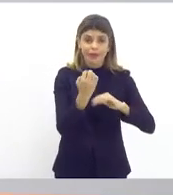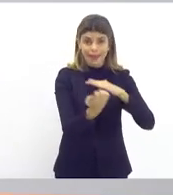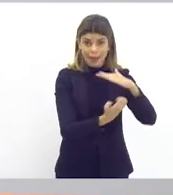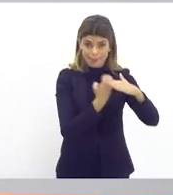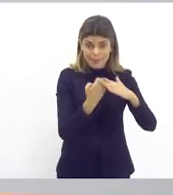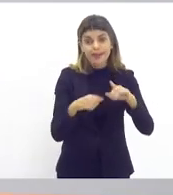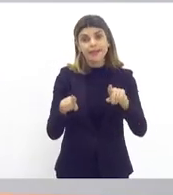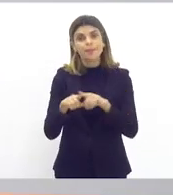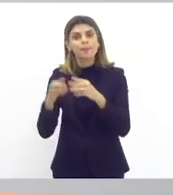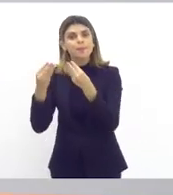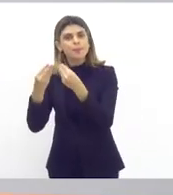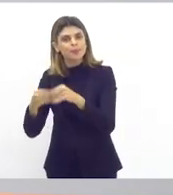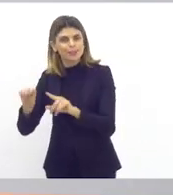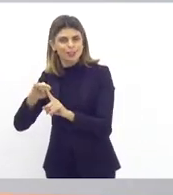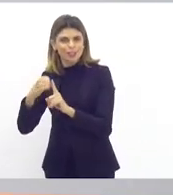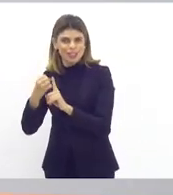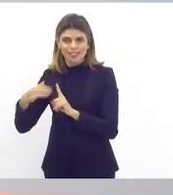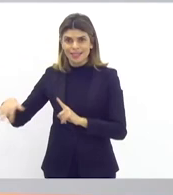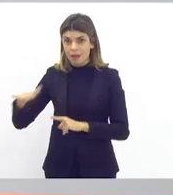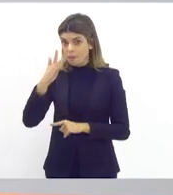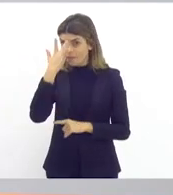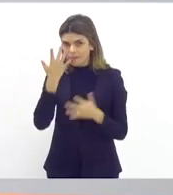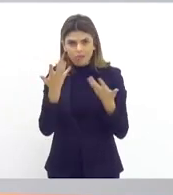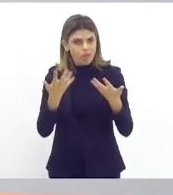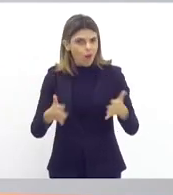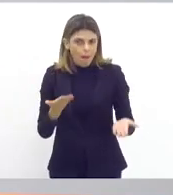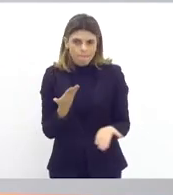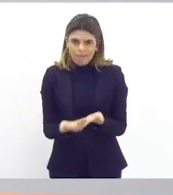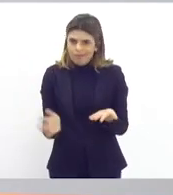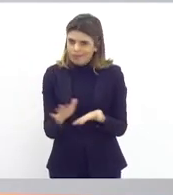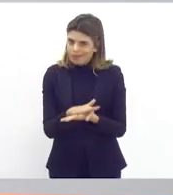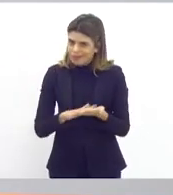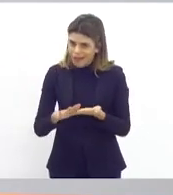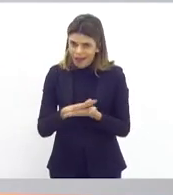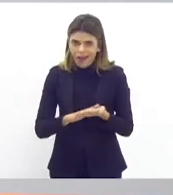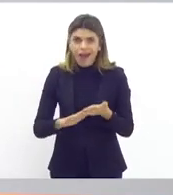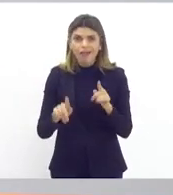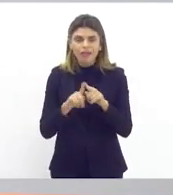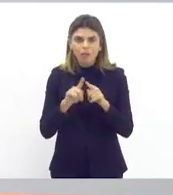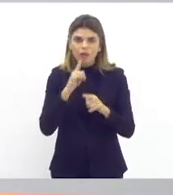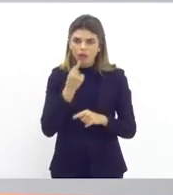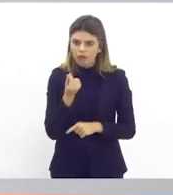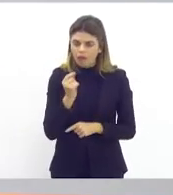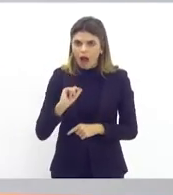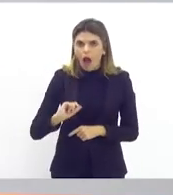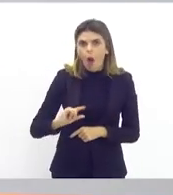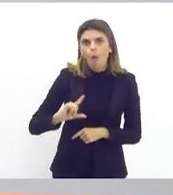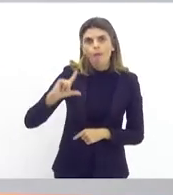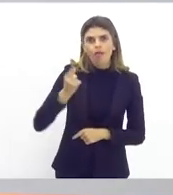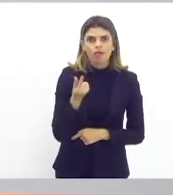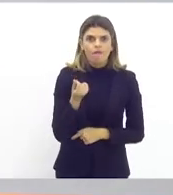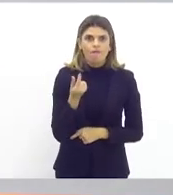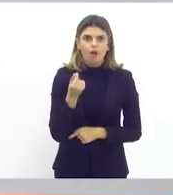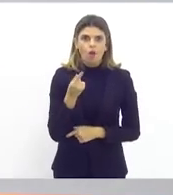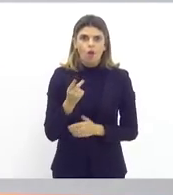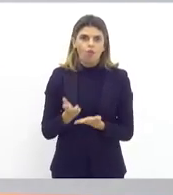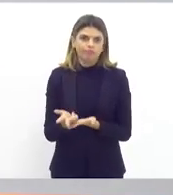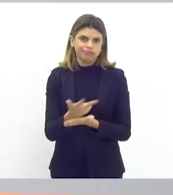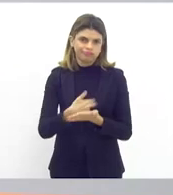perder renda, né? E ninguém quer aumentar a carga tributária. O setor de serviço, a